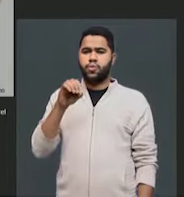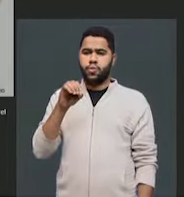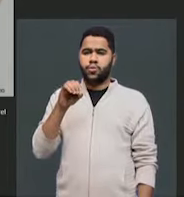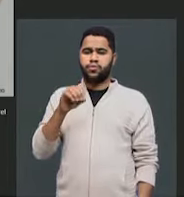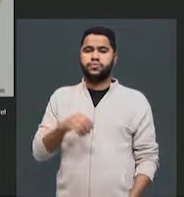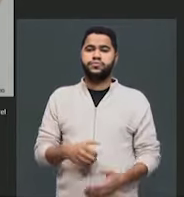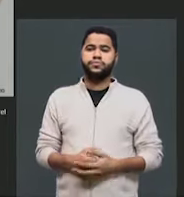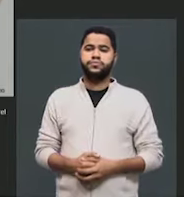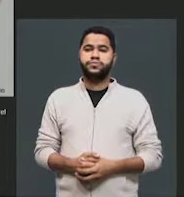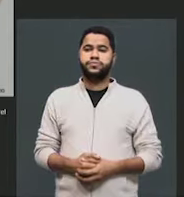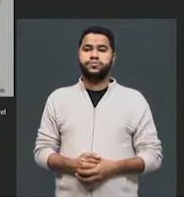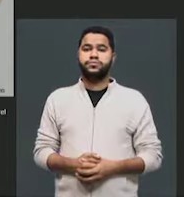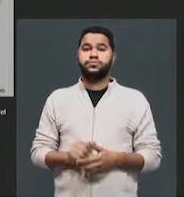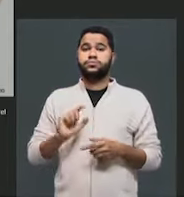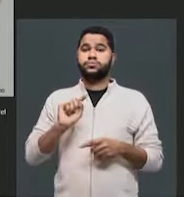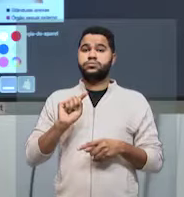perceberam?